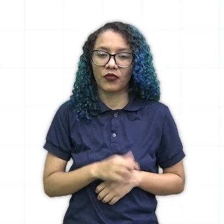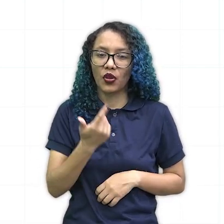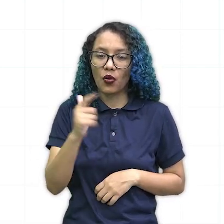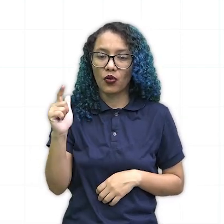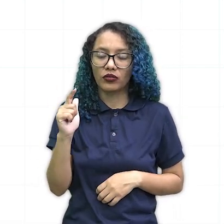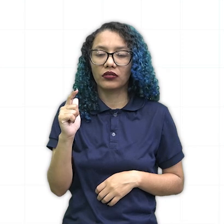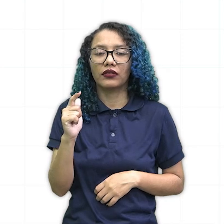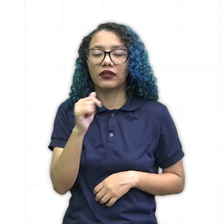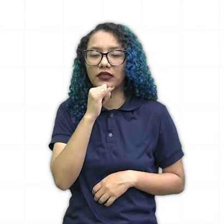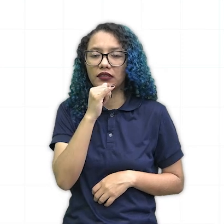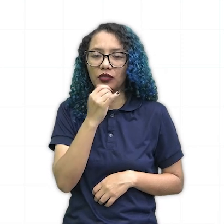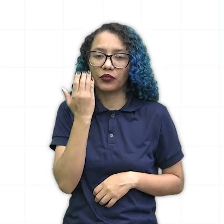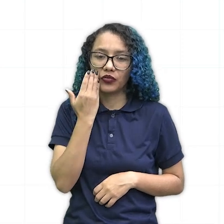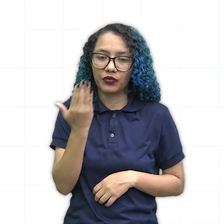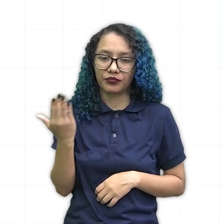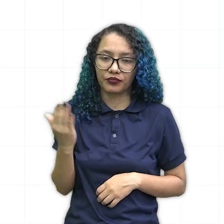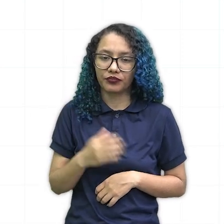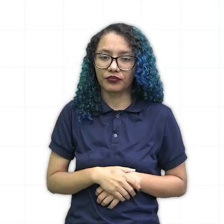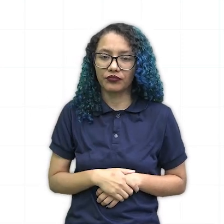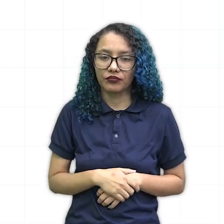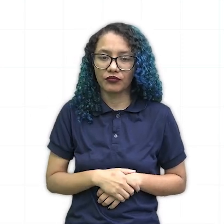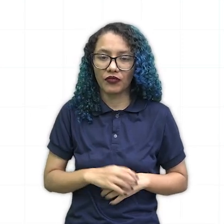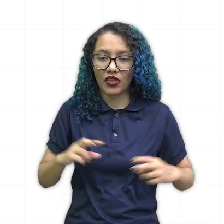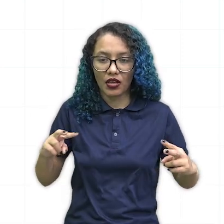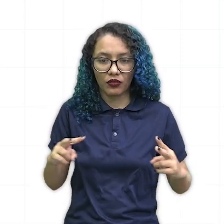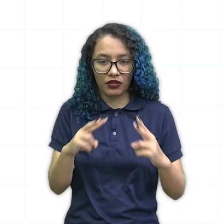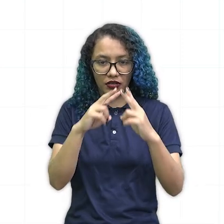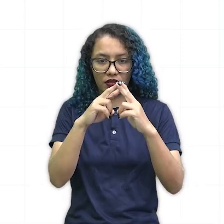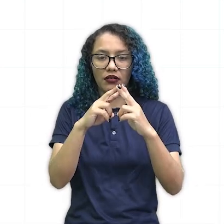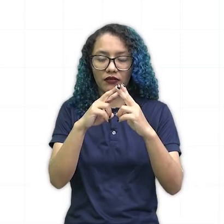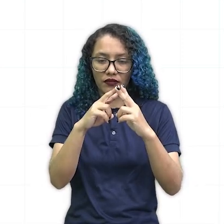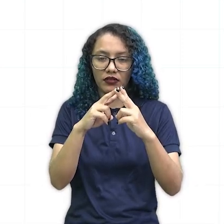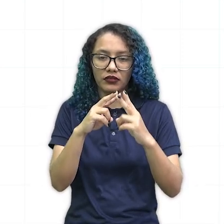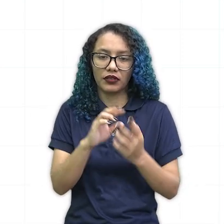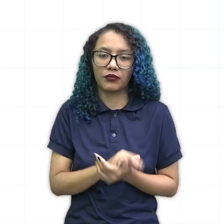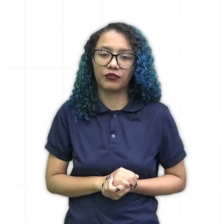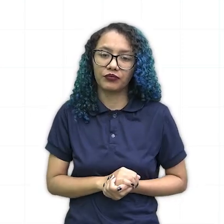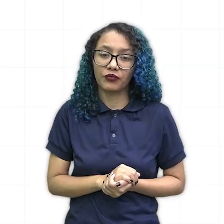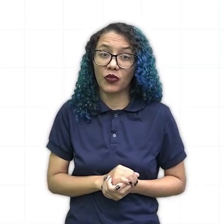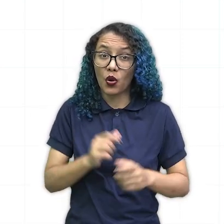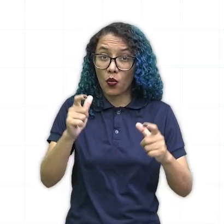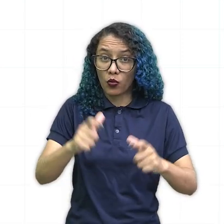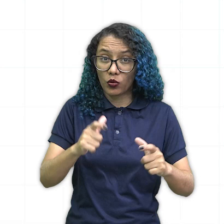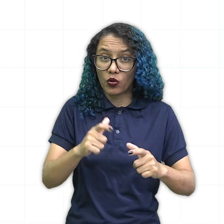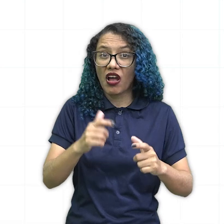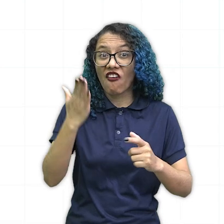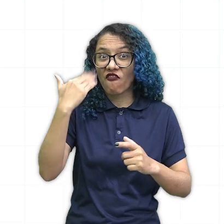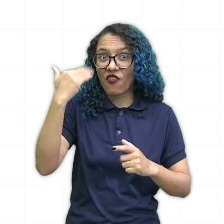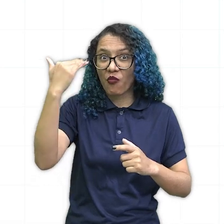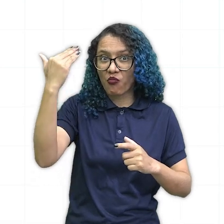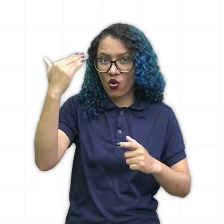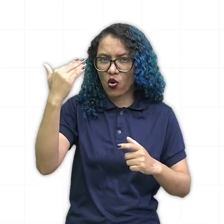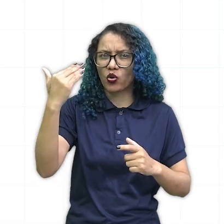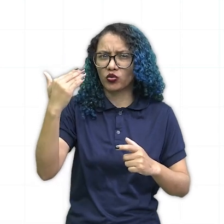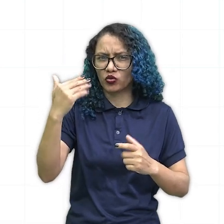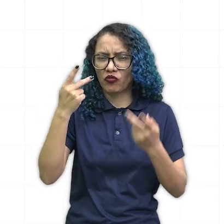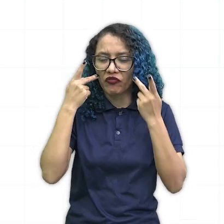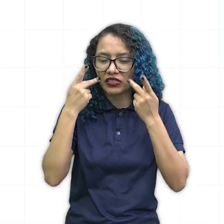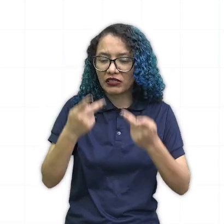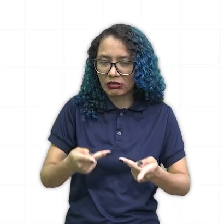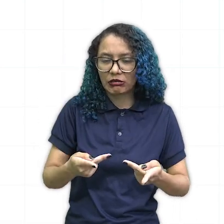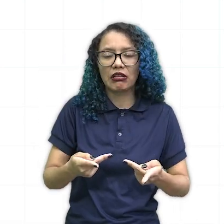é um dos pontos turísticos mais famosos do mundo.